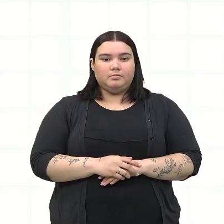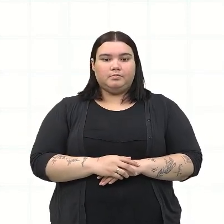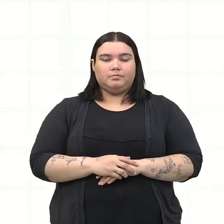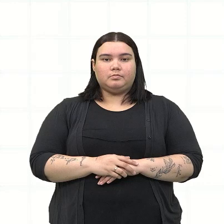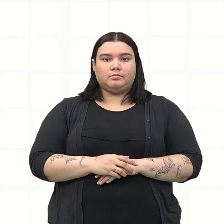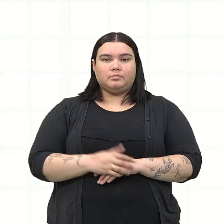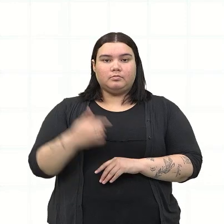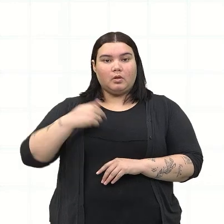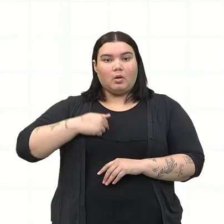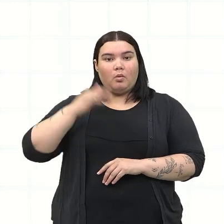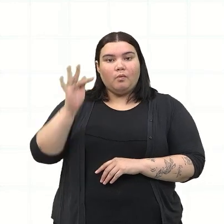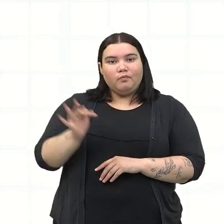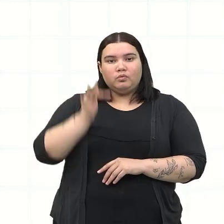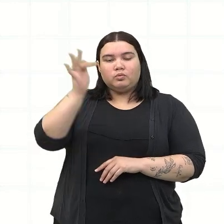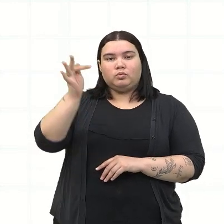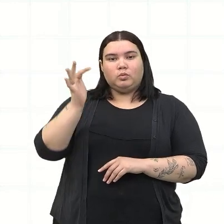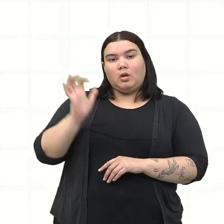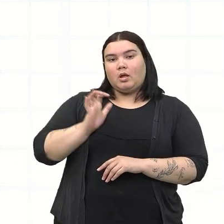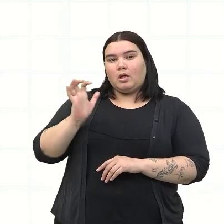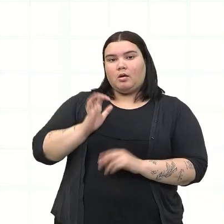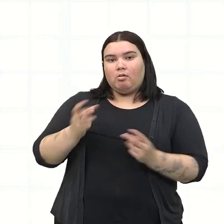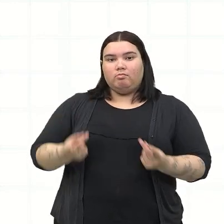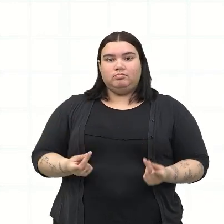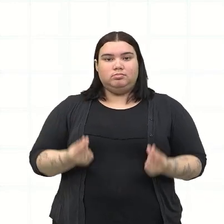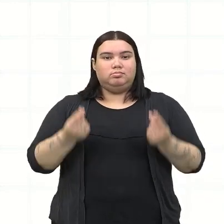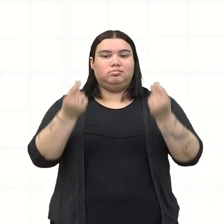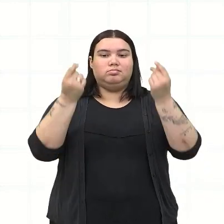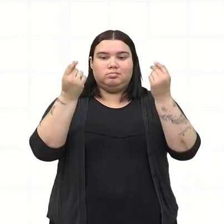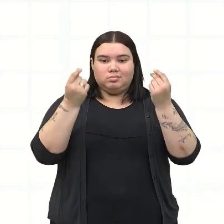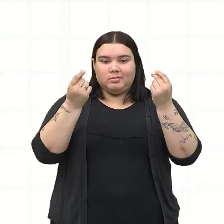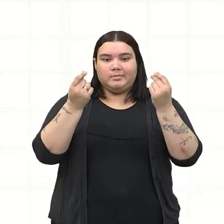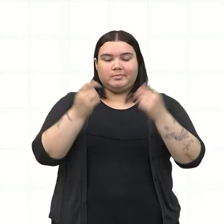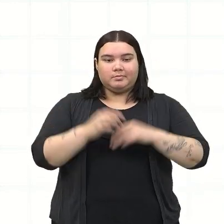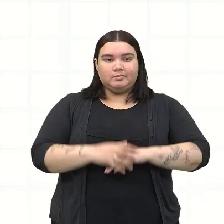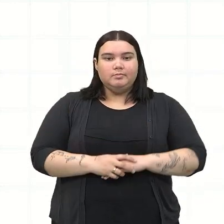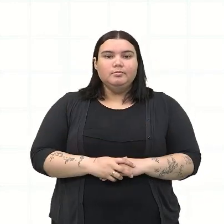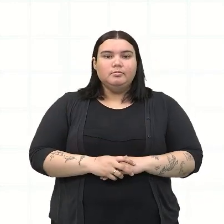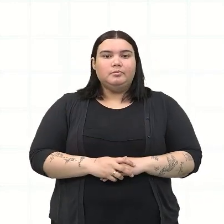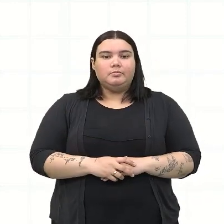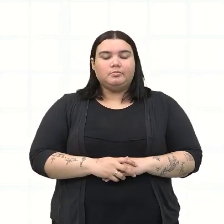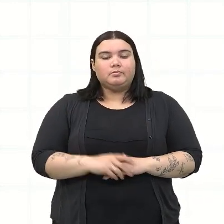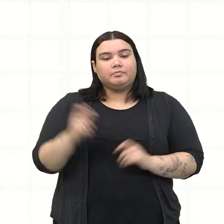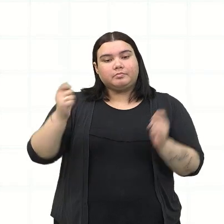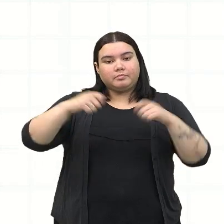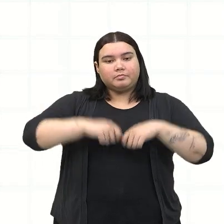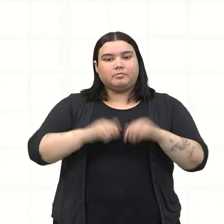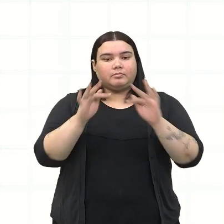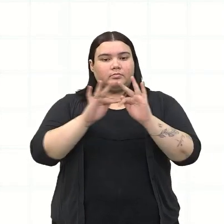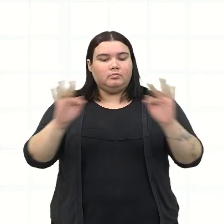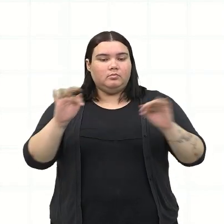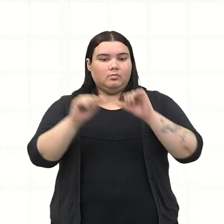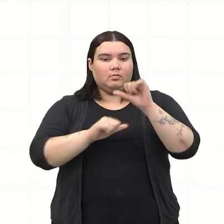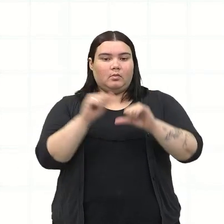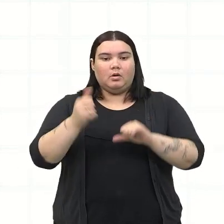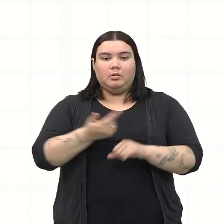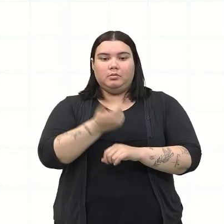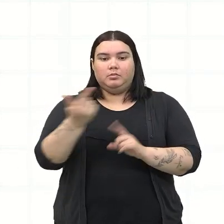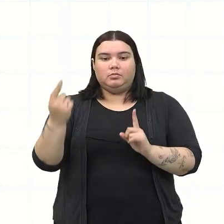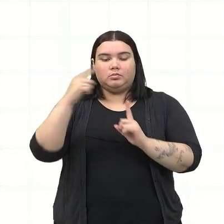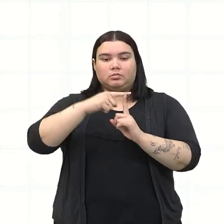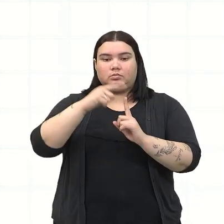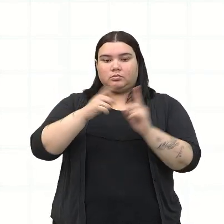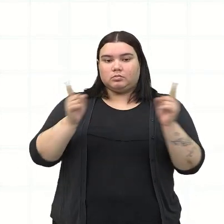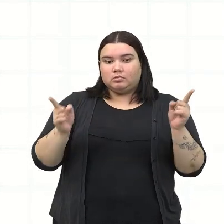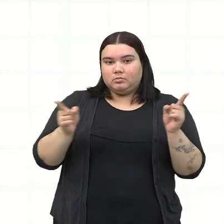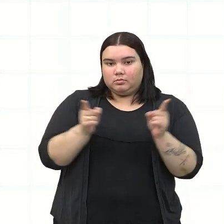Eu serei rico, né? Tem outro jeito de escrever essa frase, que é a forma